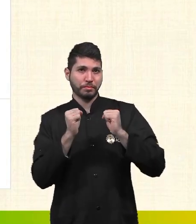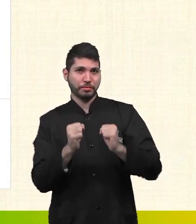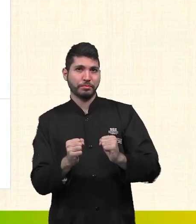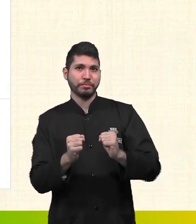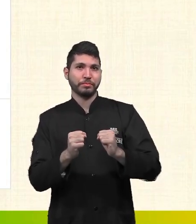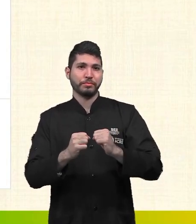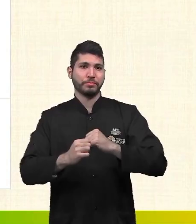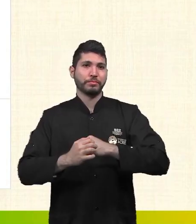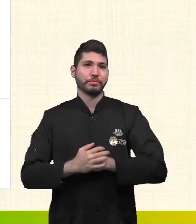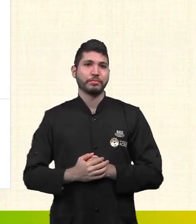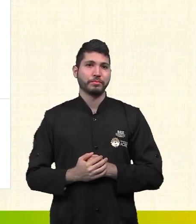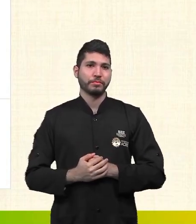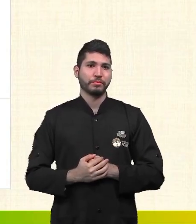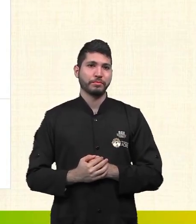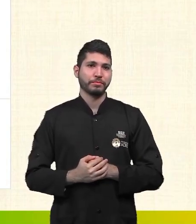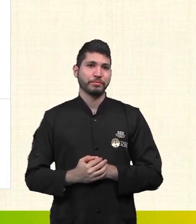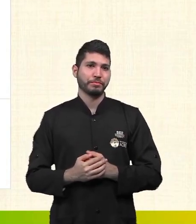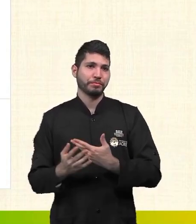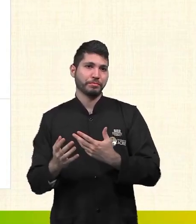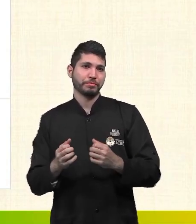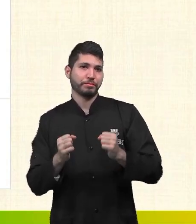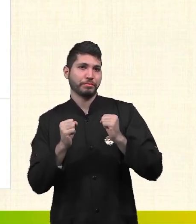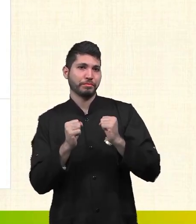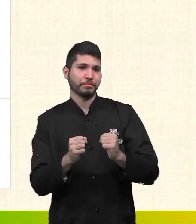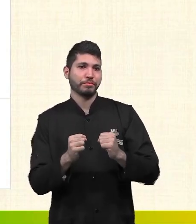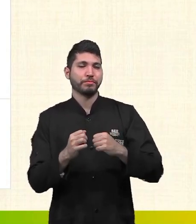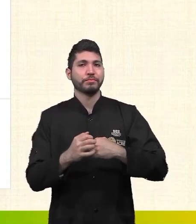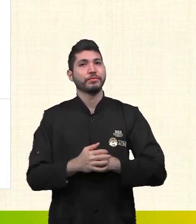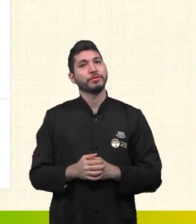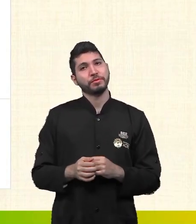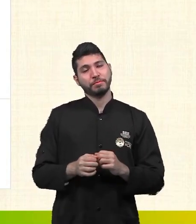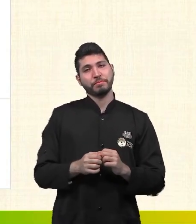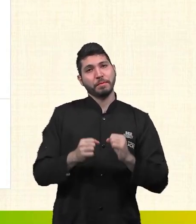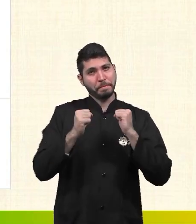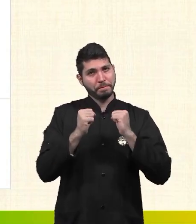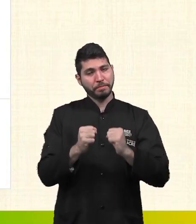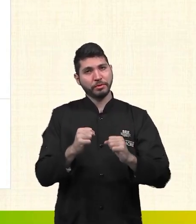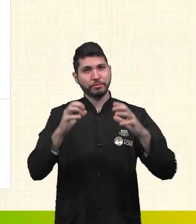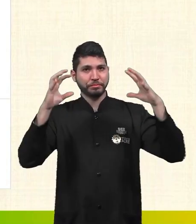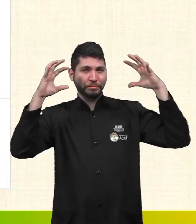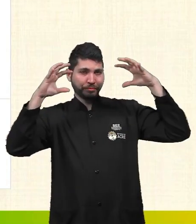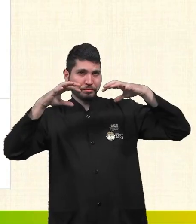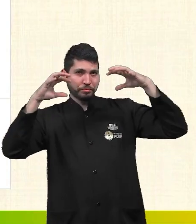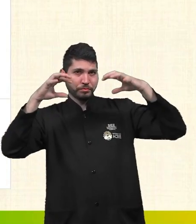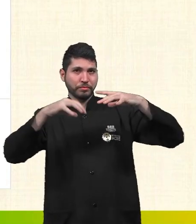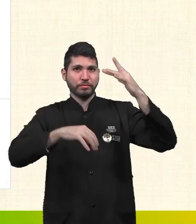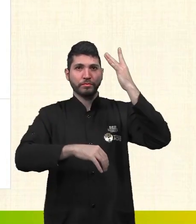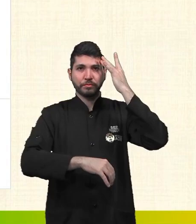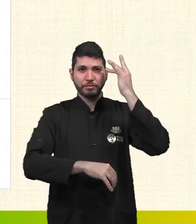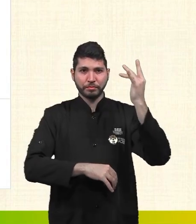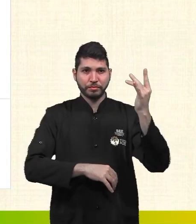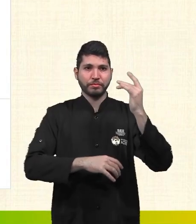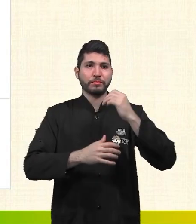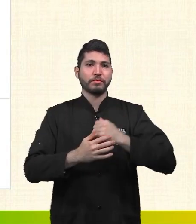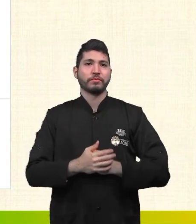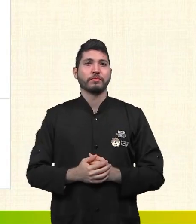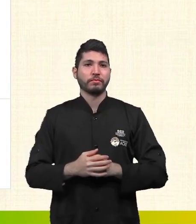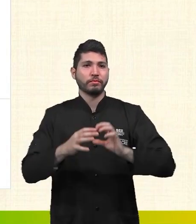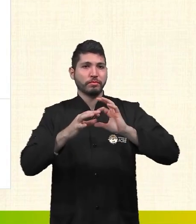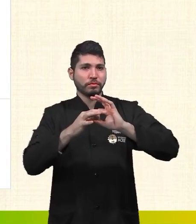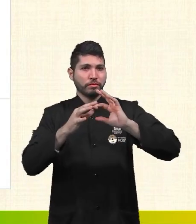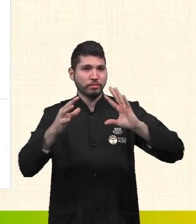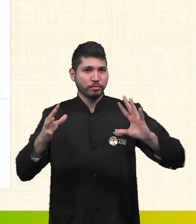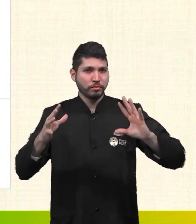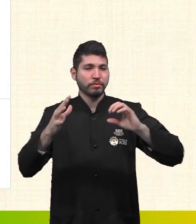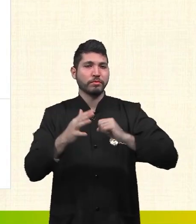Possibilidade. It may rain tomorrow. Pode chover amanhã. E permissão. May I drink